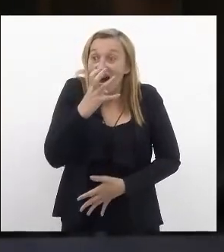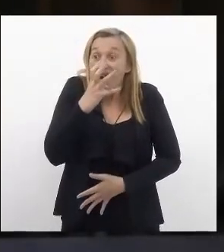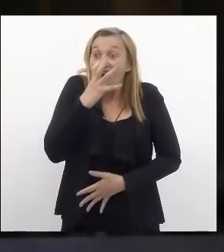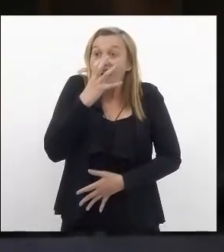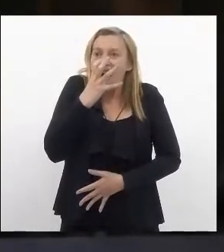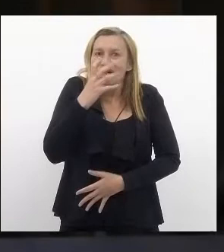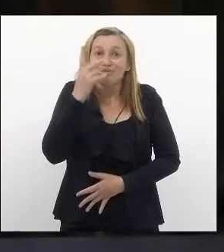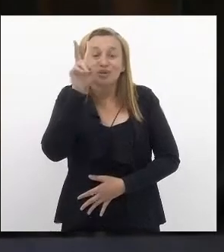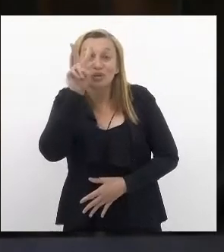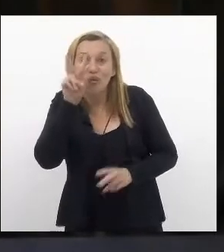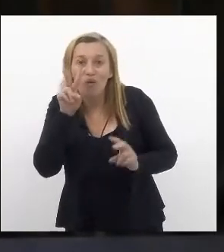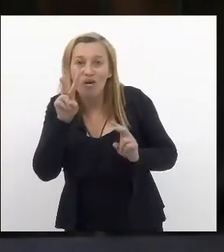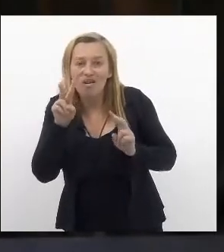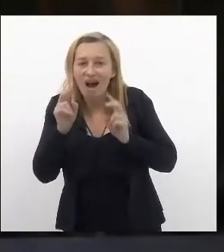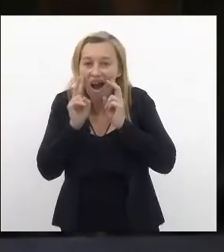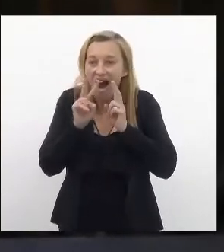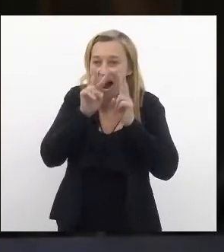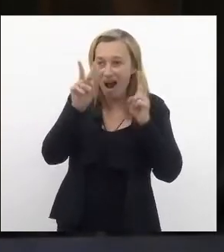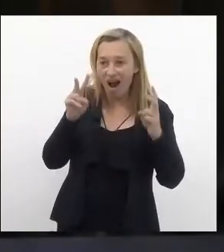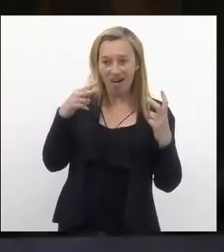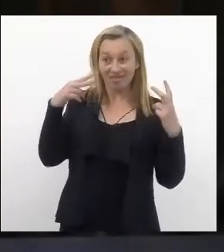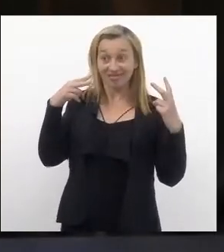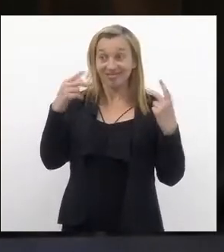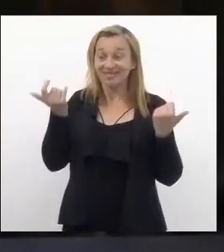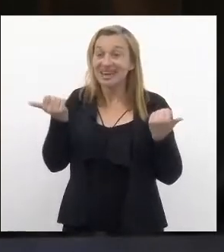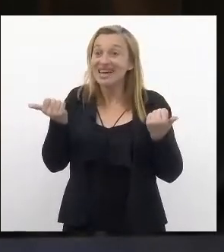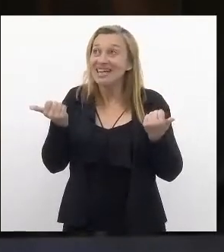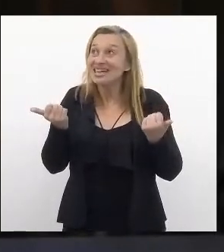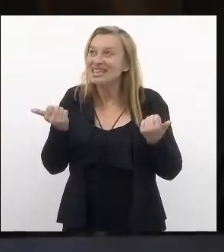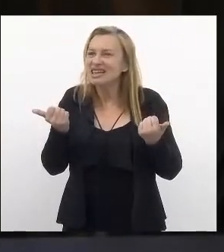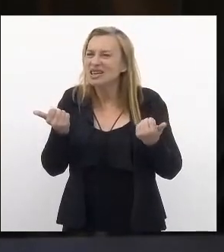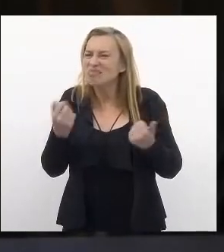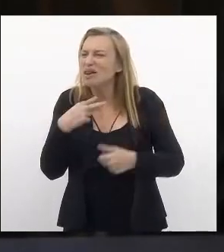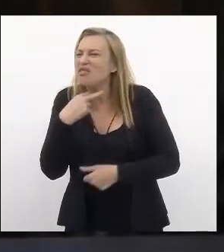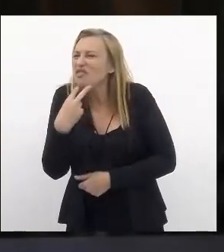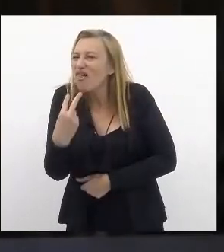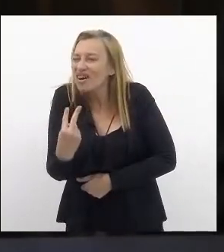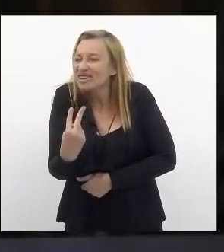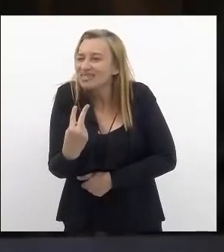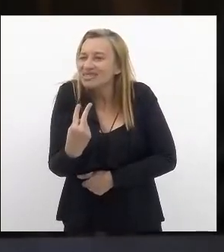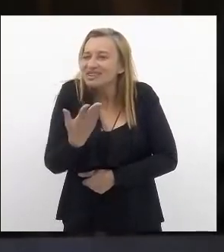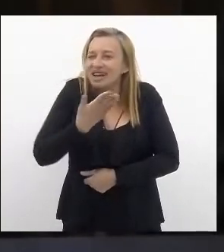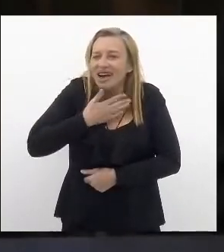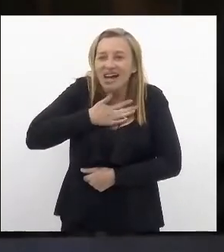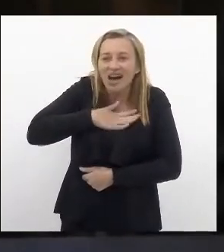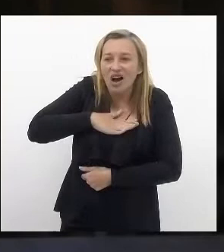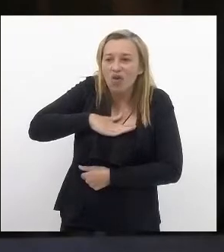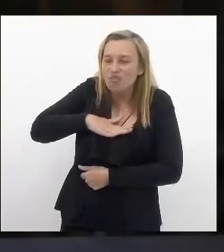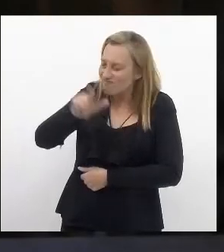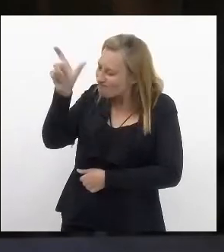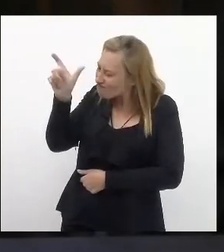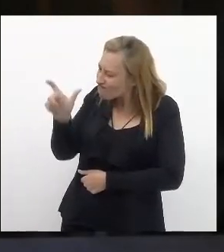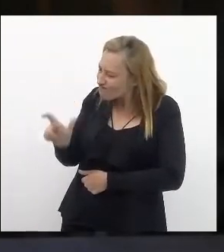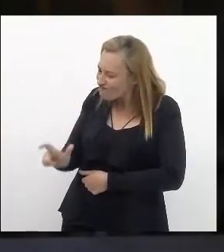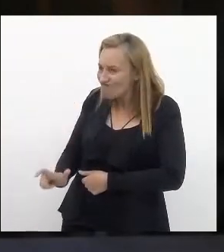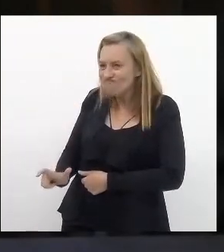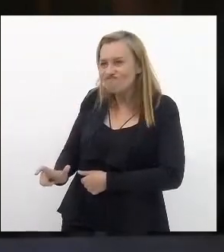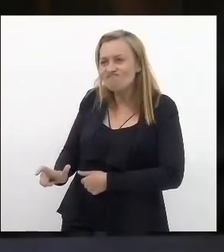pelo seu olhar, nos encantam pelo tom de sua voz, pela postura que